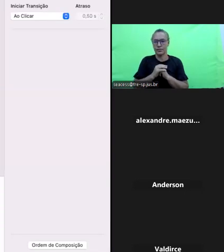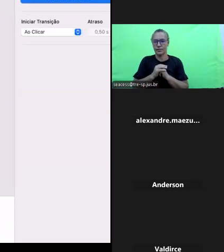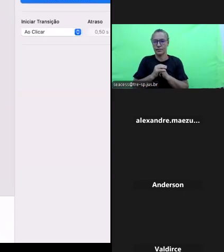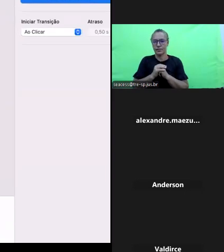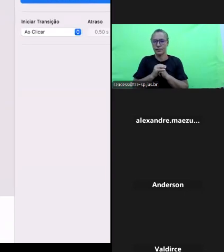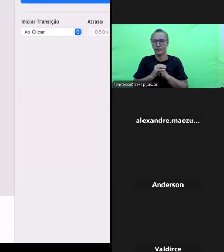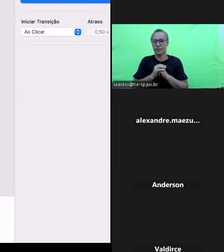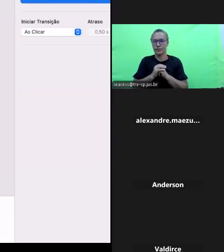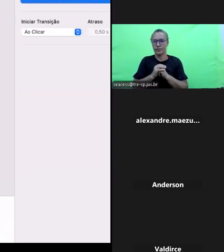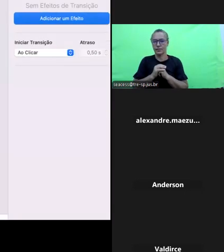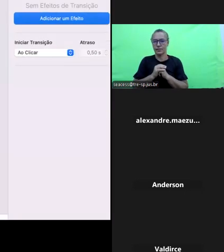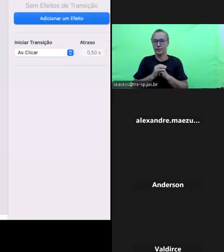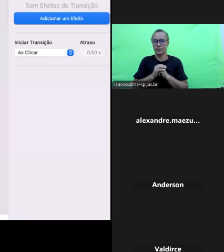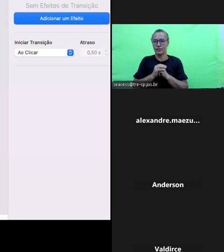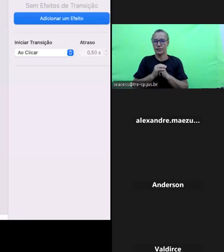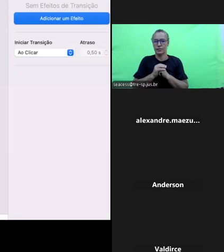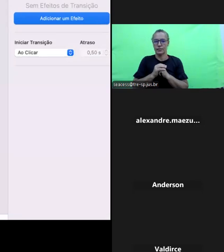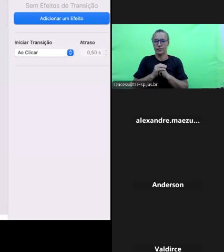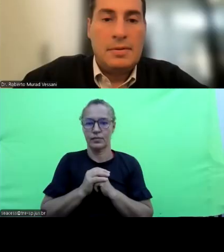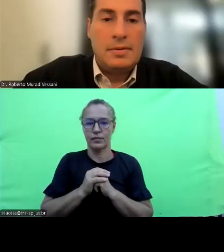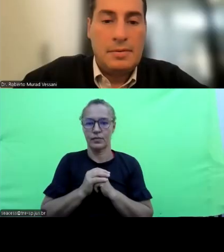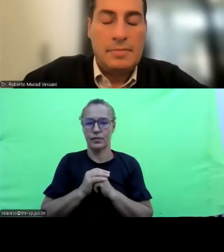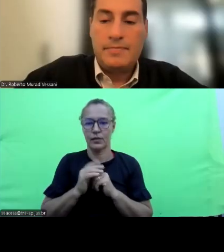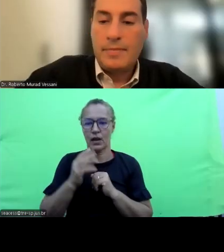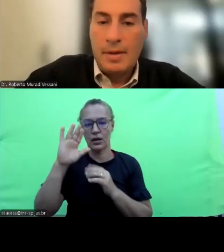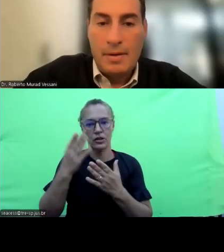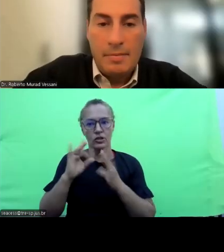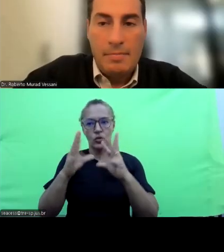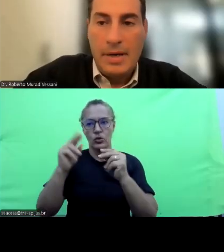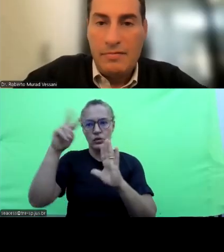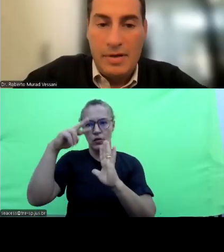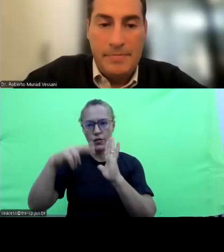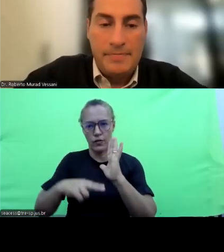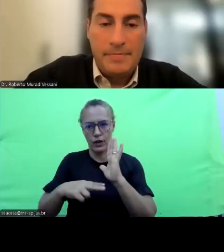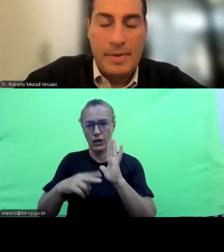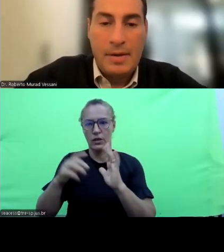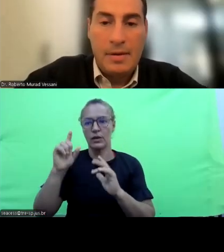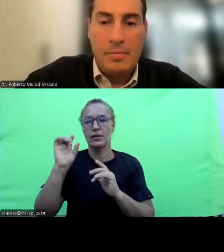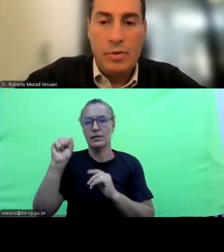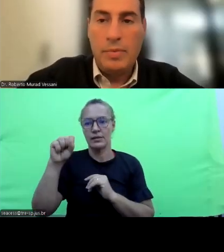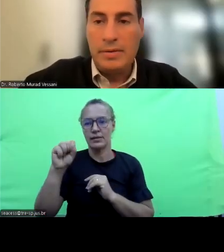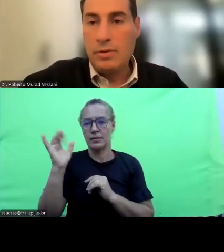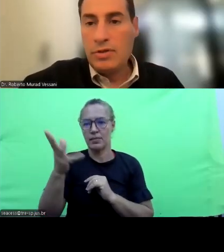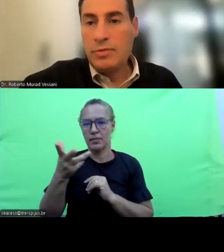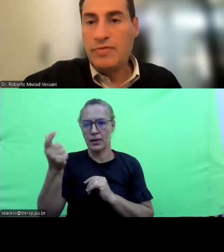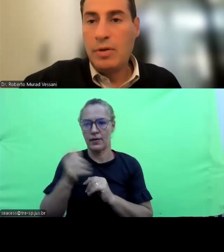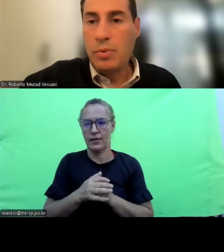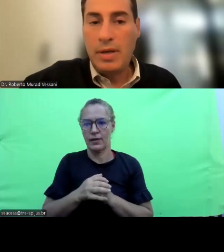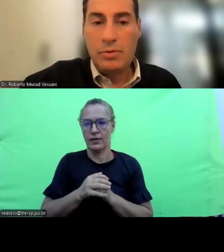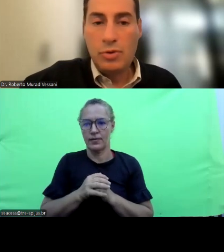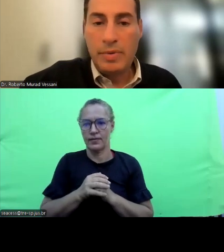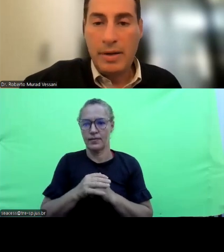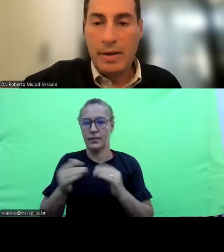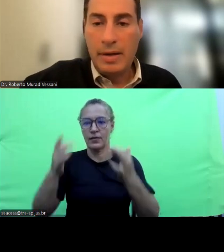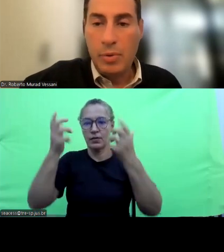Acho que todos devem estar vendo. Estamos vendo sim, professor. Maravilha. Muito bem, então nós vamos falar um